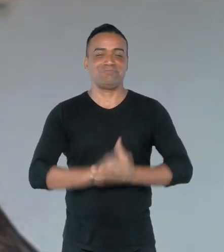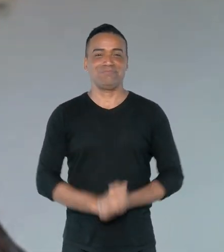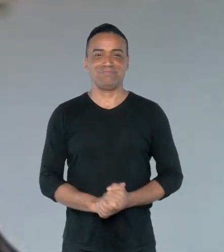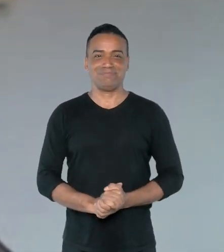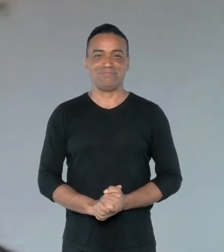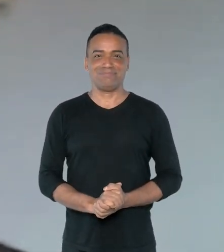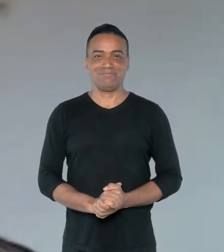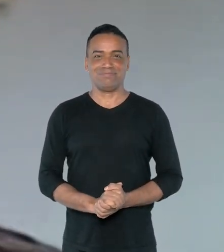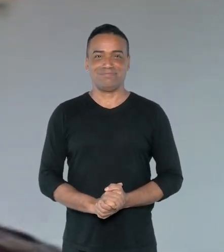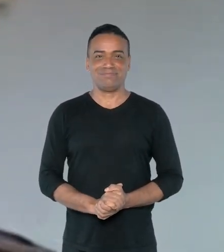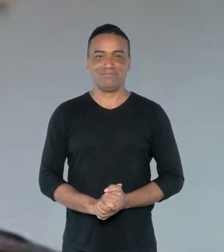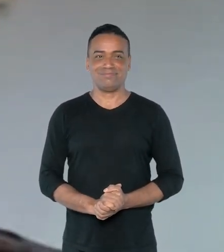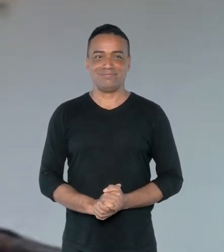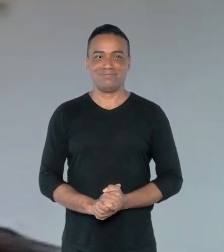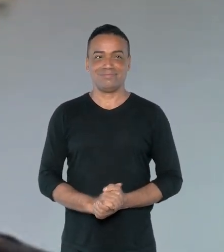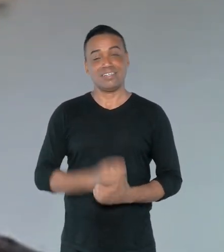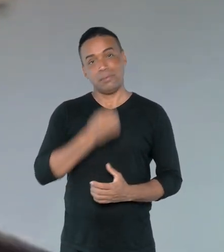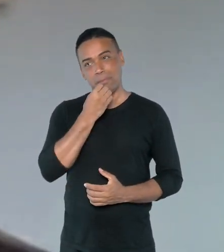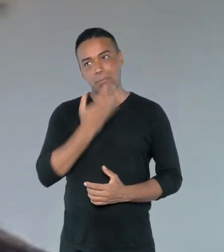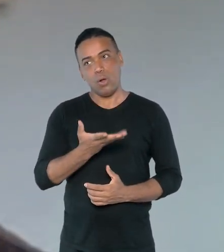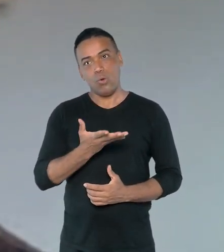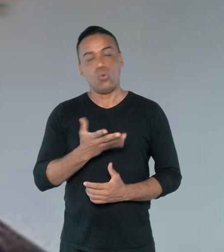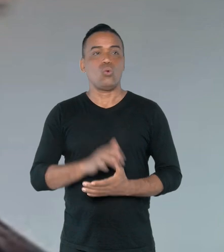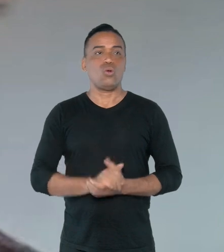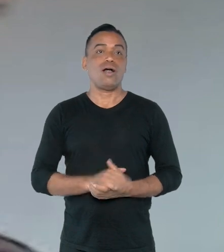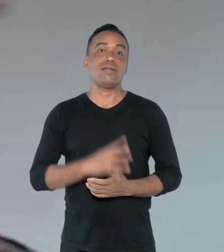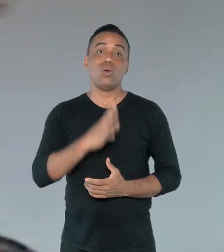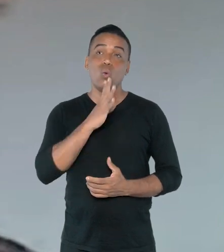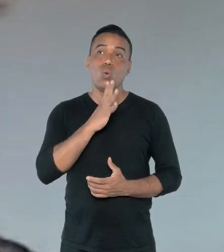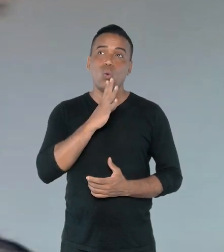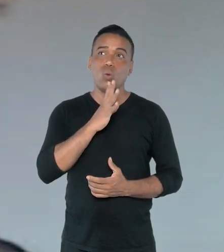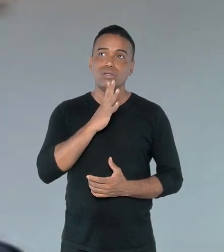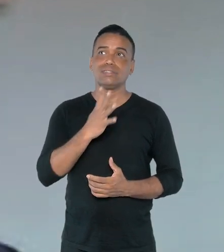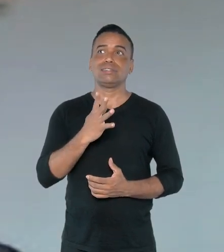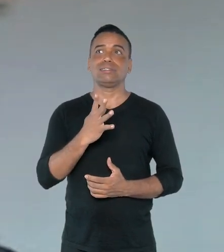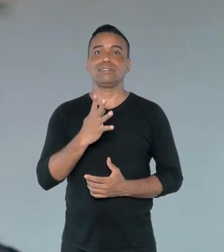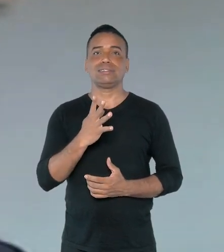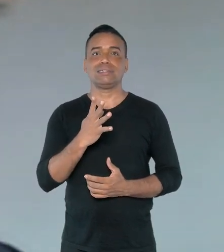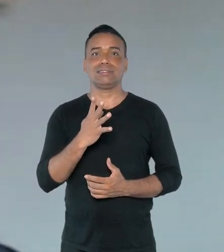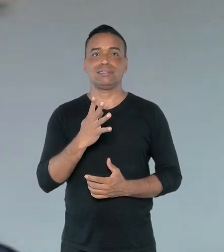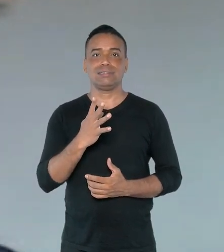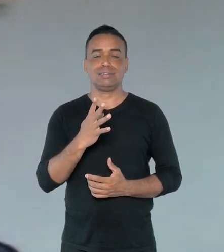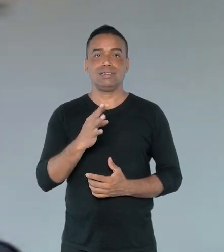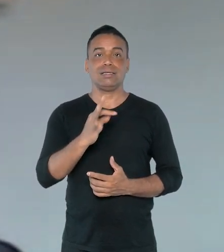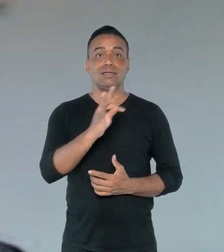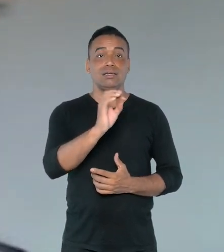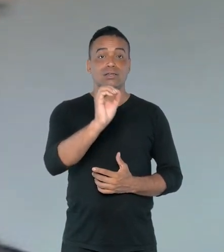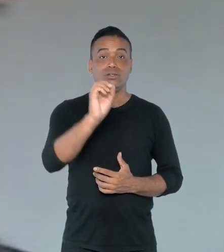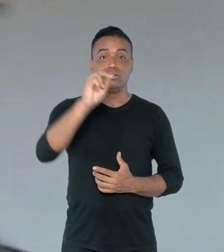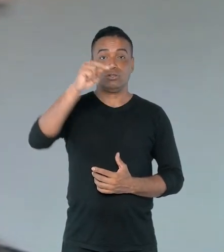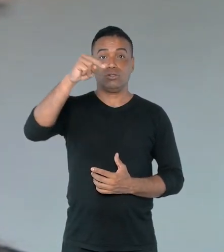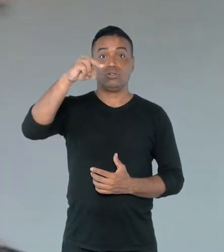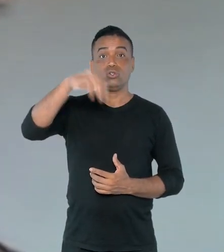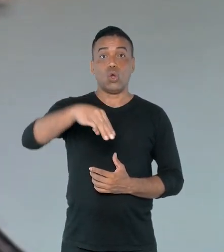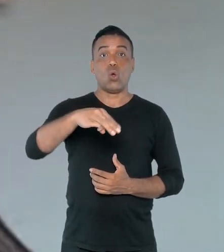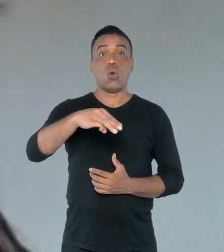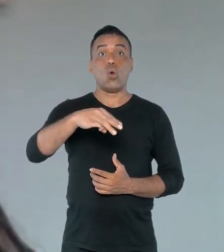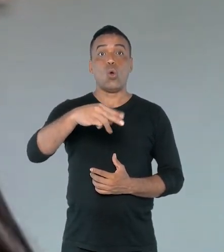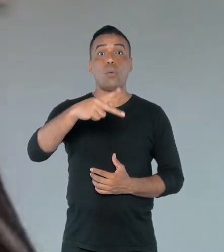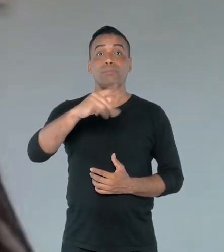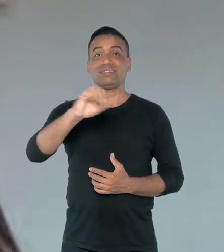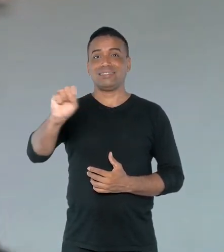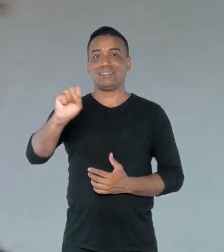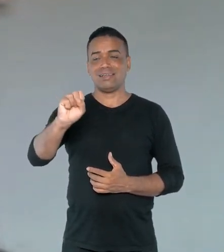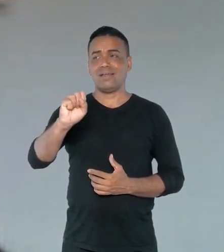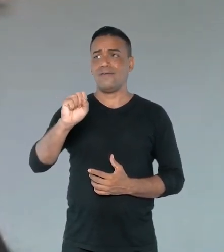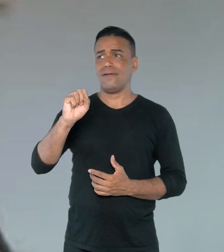interligado. Bom, e aí eu conheci o Tonks, que ele é o diretor da OCA, e ele viu